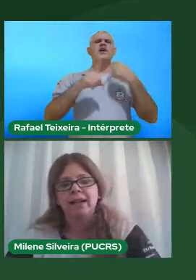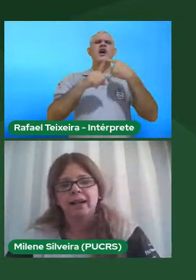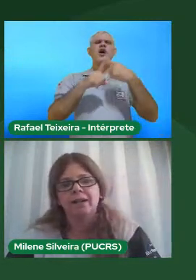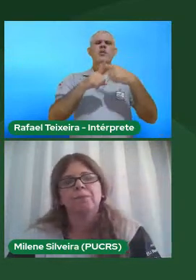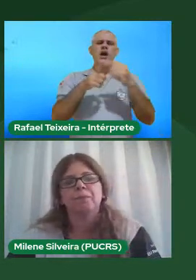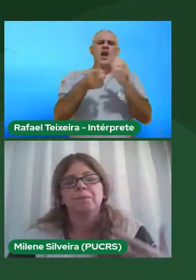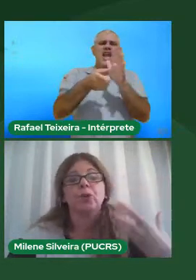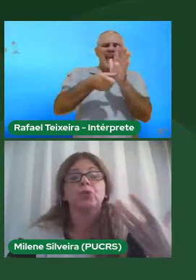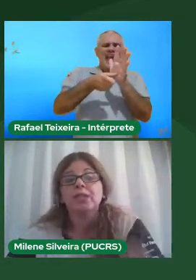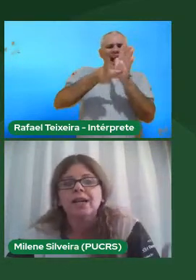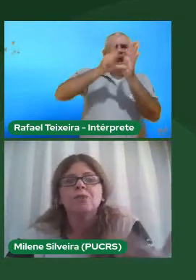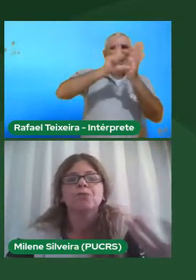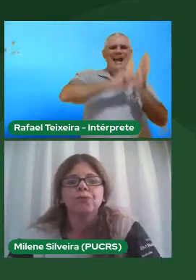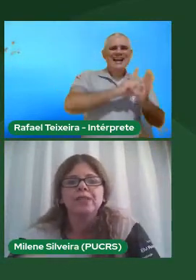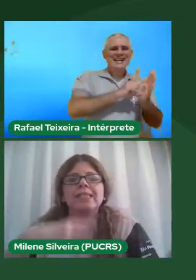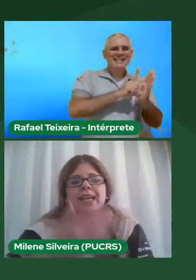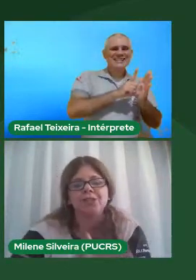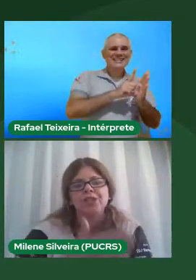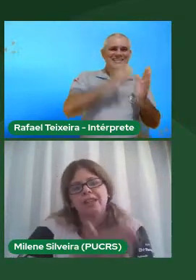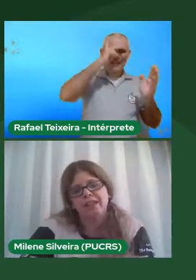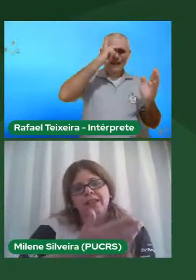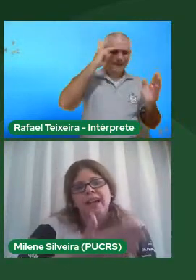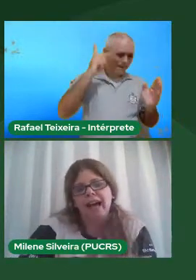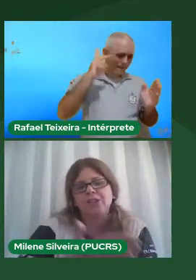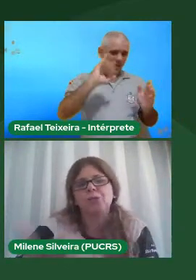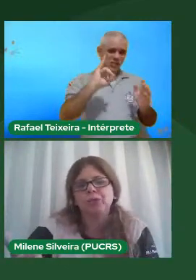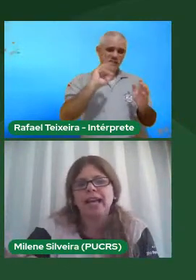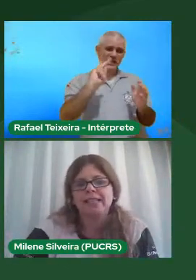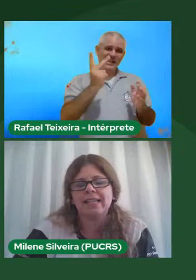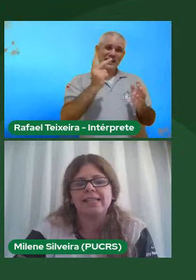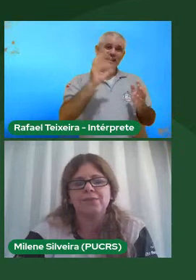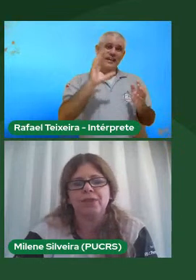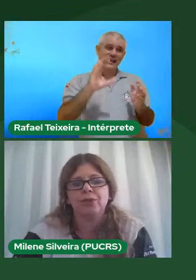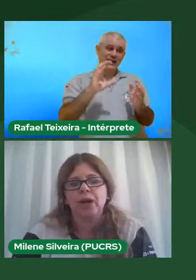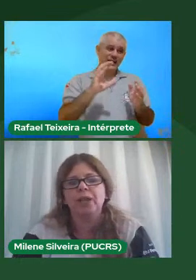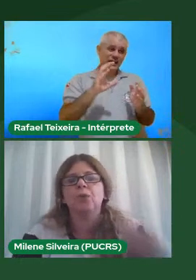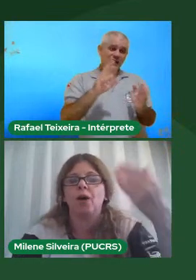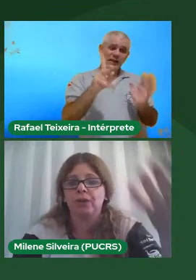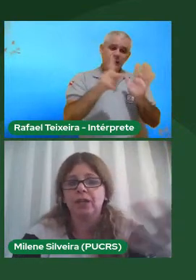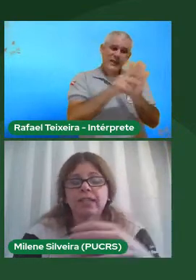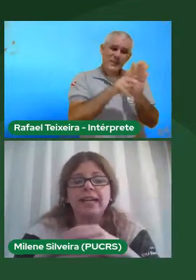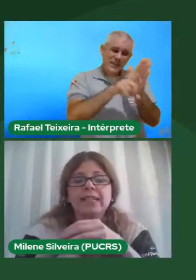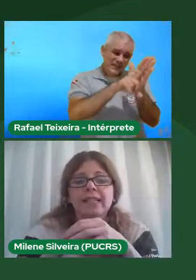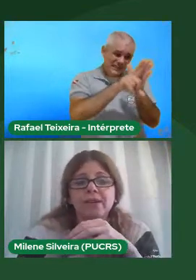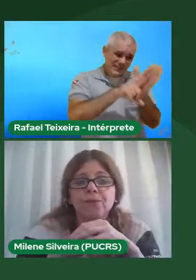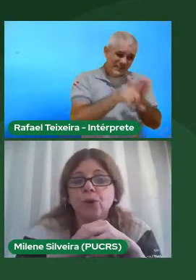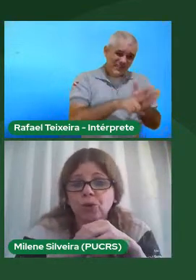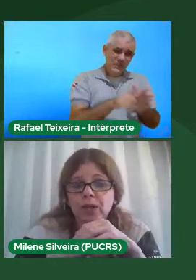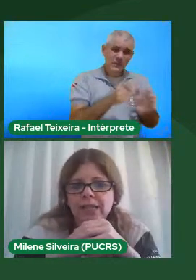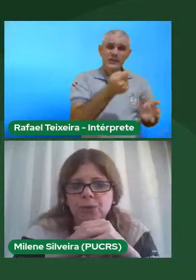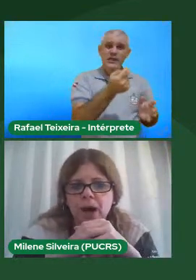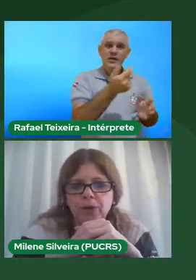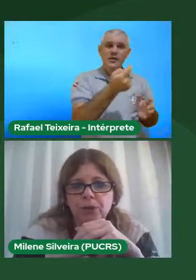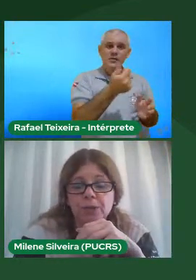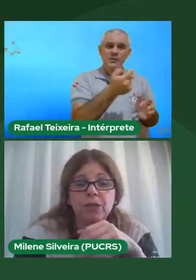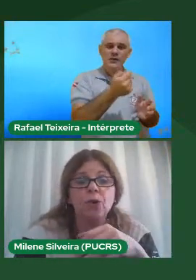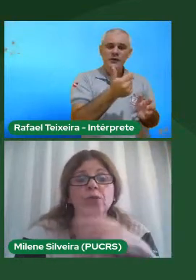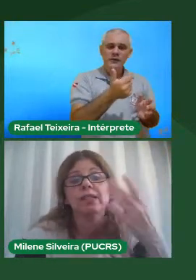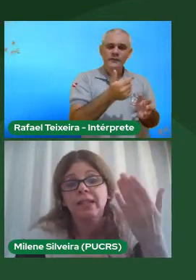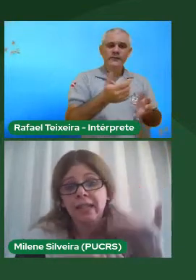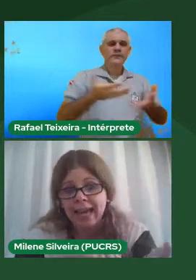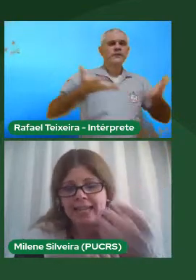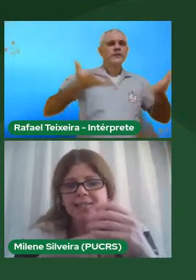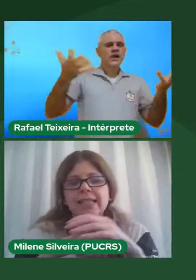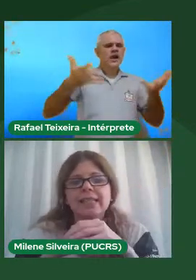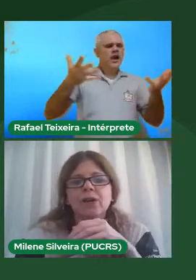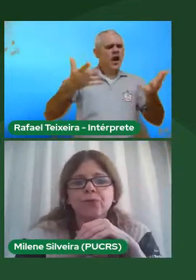ter produção o suficiente que a gente pudesse ter esse evento anual. Então, IHC voltou a ser anual em